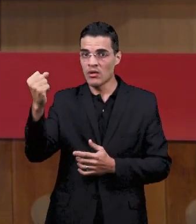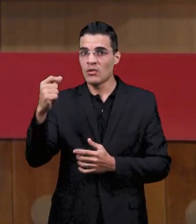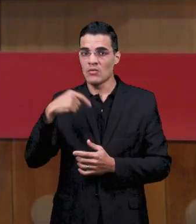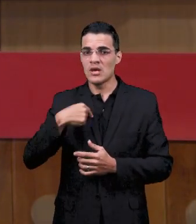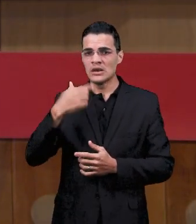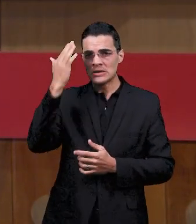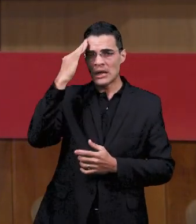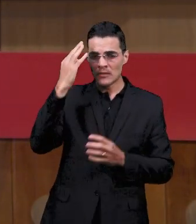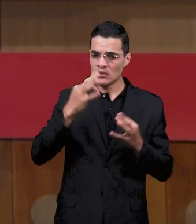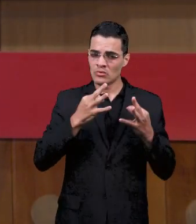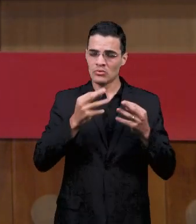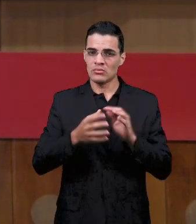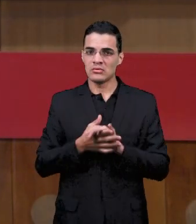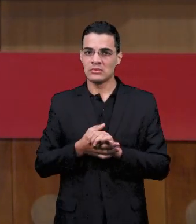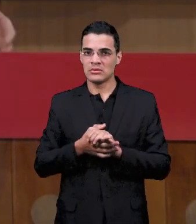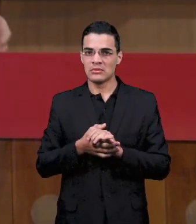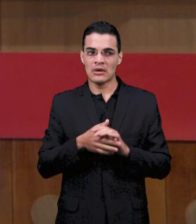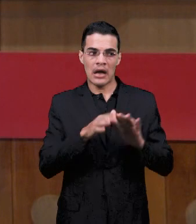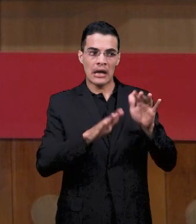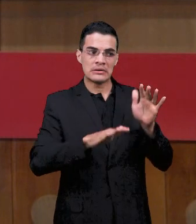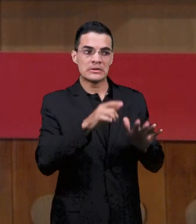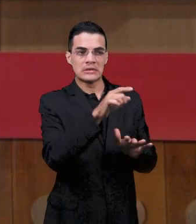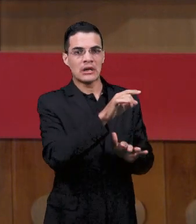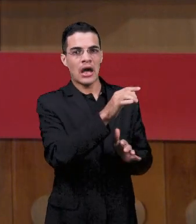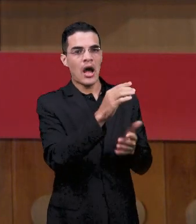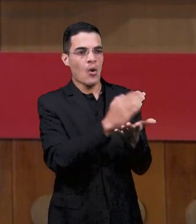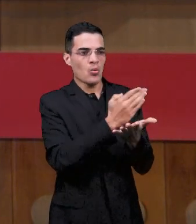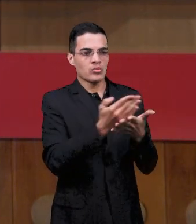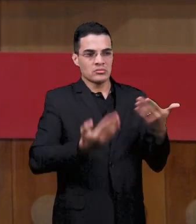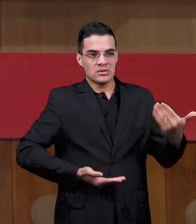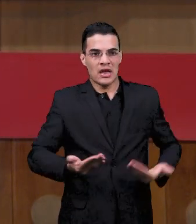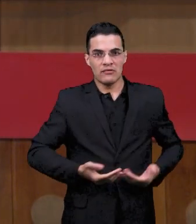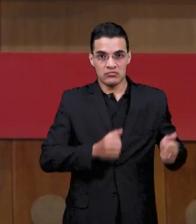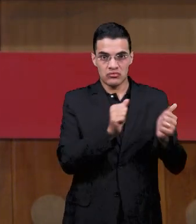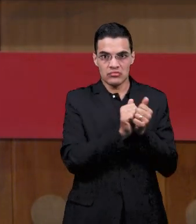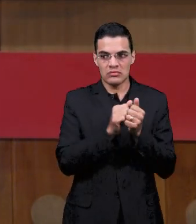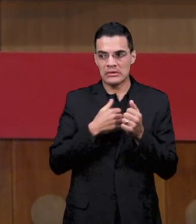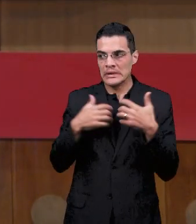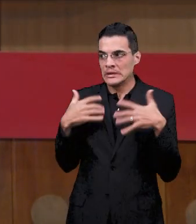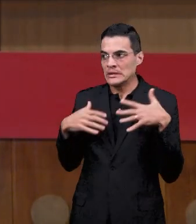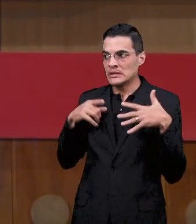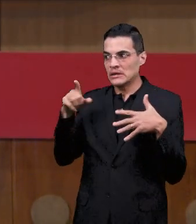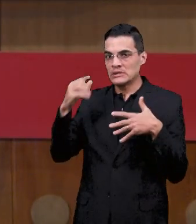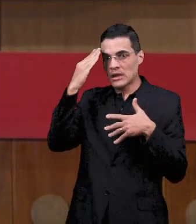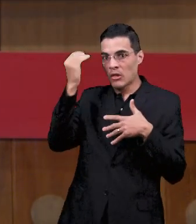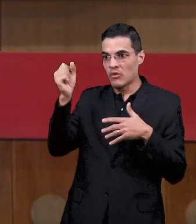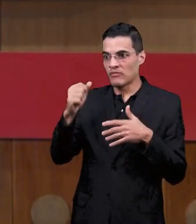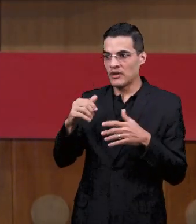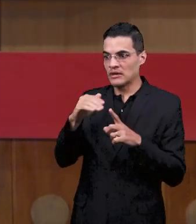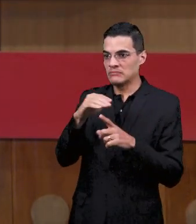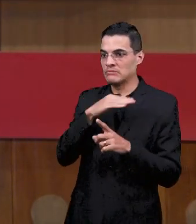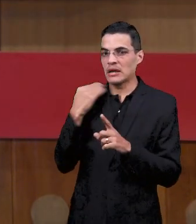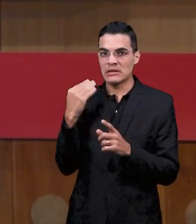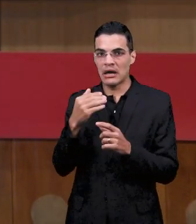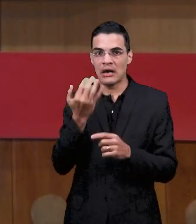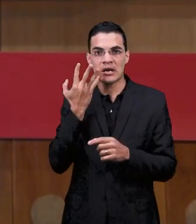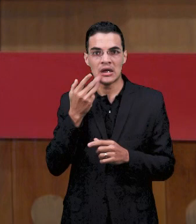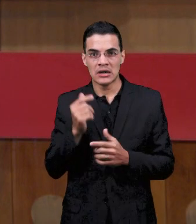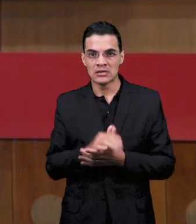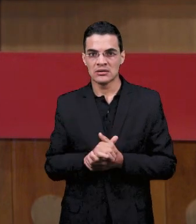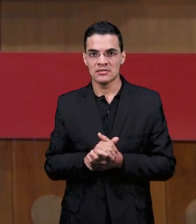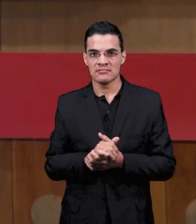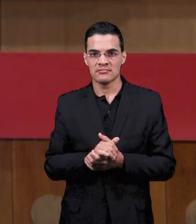até pensaram, Salomão vai dividir a criança mesmo, vai dar parte para um, ele vai levar um pedaço, Salomão, ele não